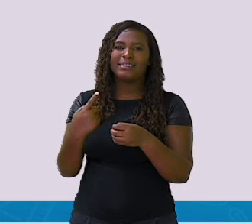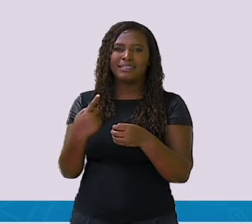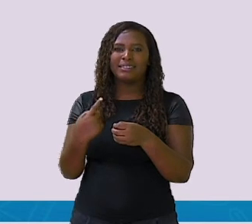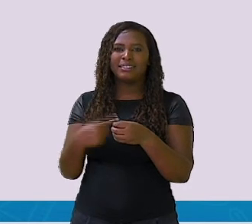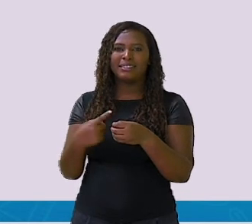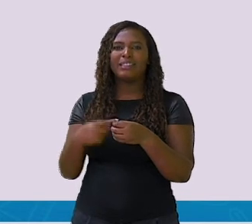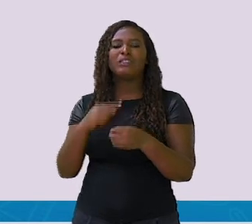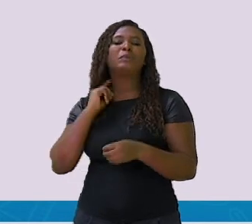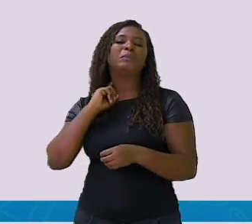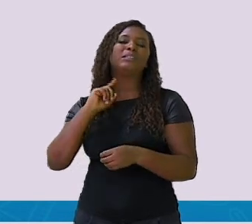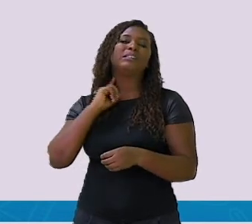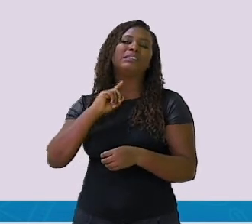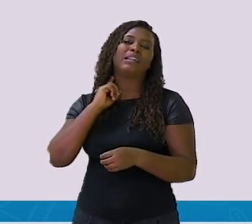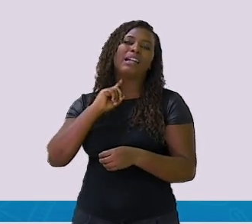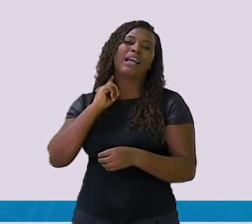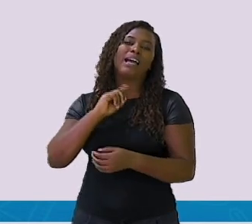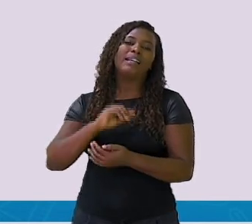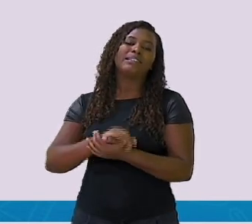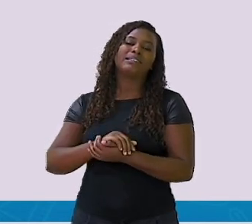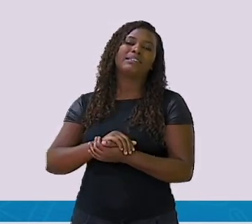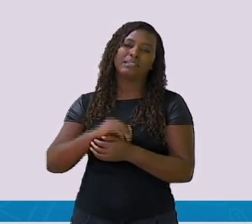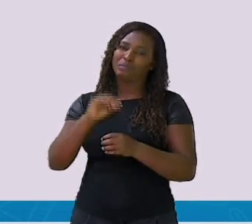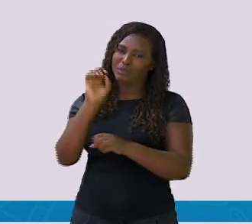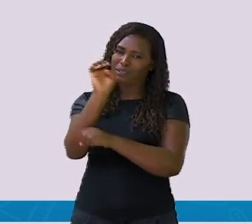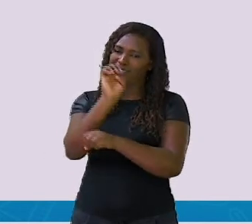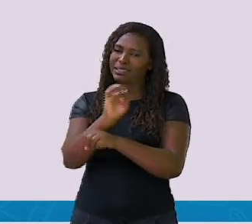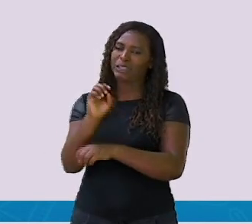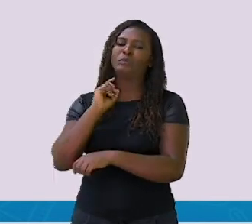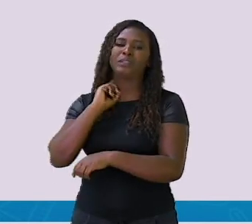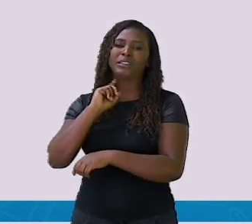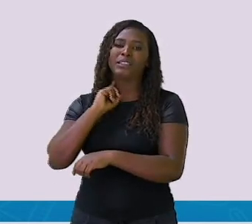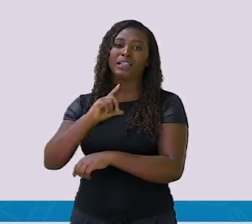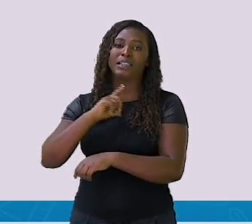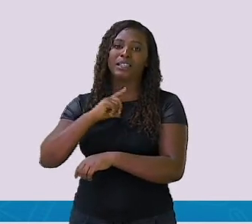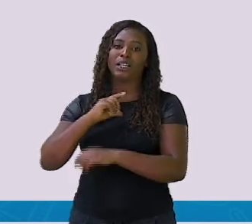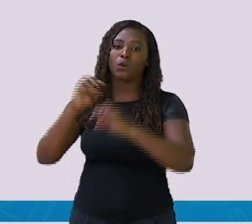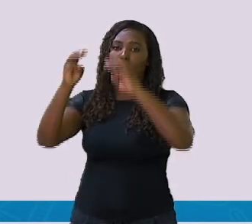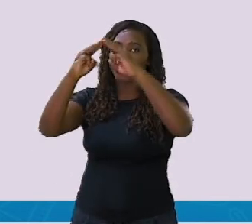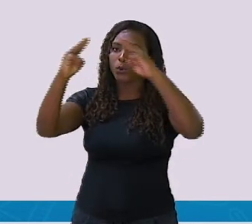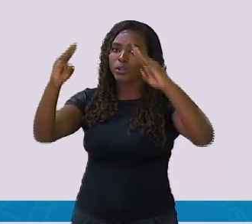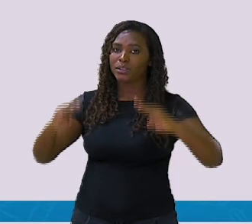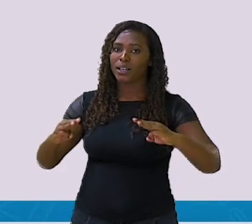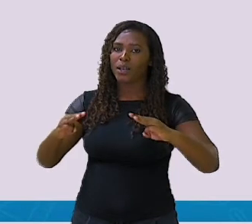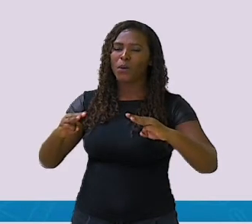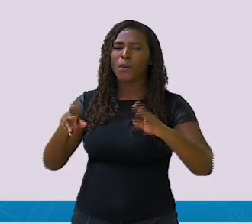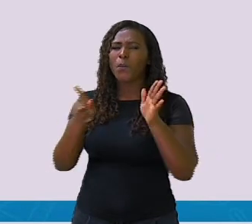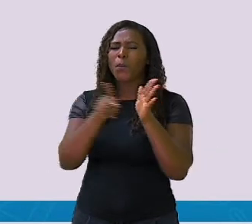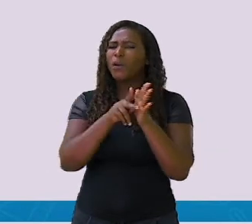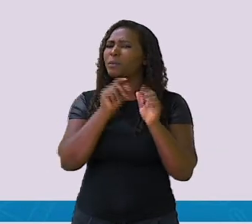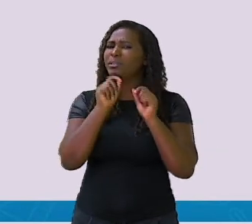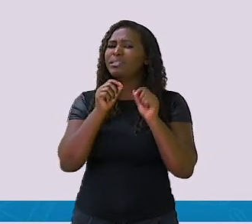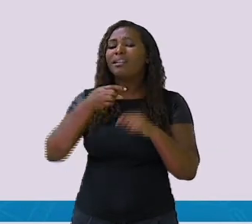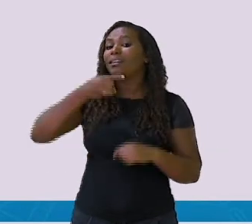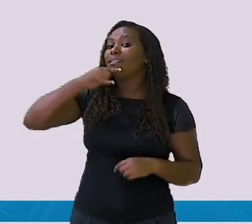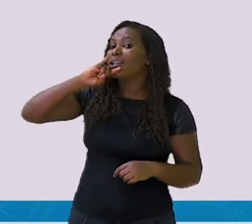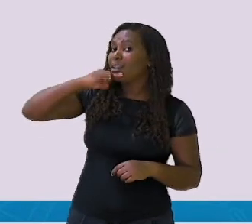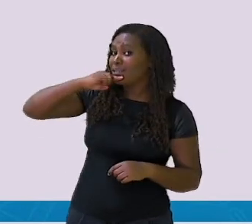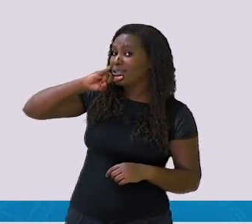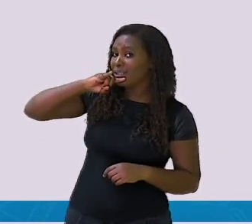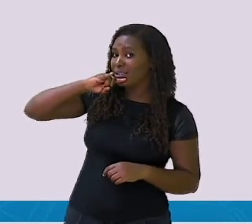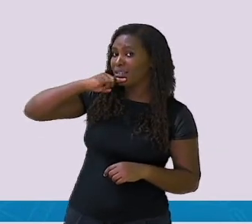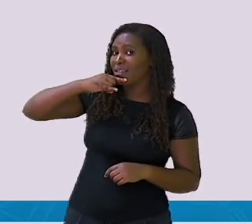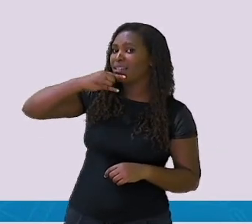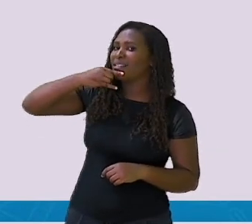não sabe que Minas Gerais é muito importante na fabricação da cachaça. Então foi criado